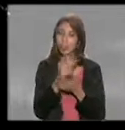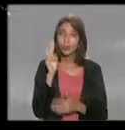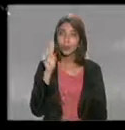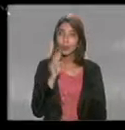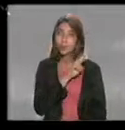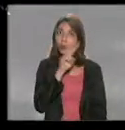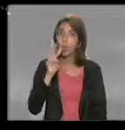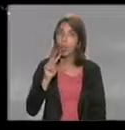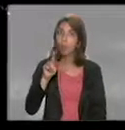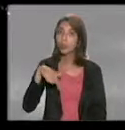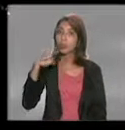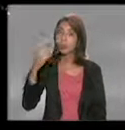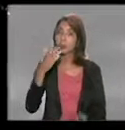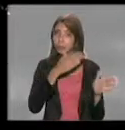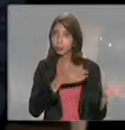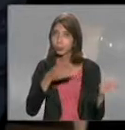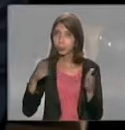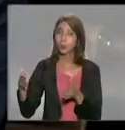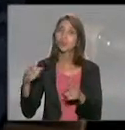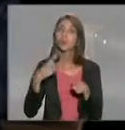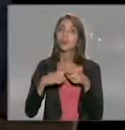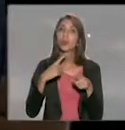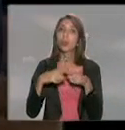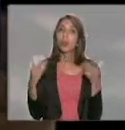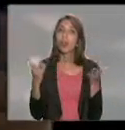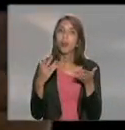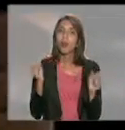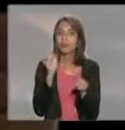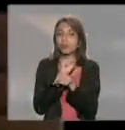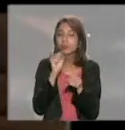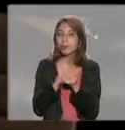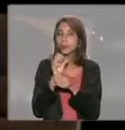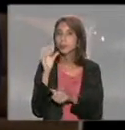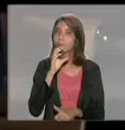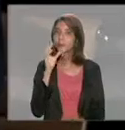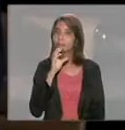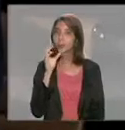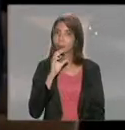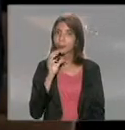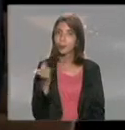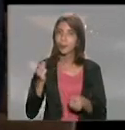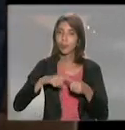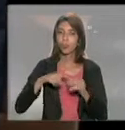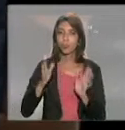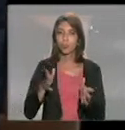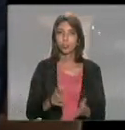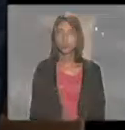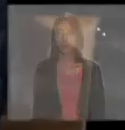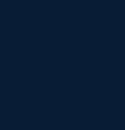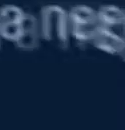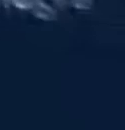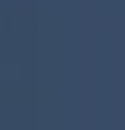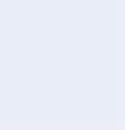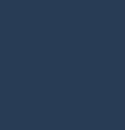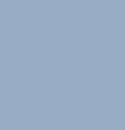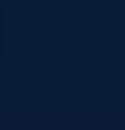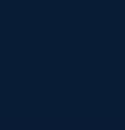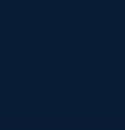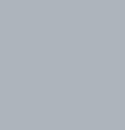plásticas, artes visuais, no próximo bloco, porque a gente vai agora para um pequeno intervalo, mas fique por aí porque a gente volta já já.